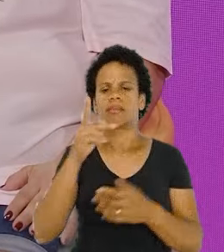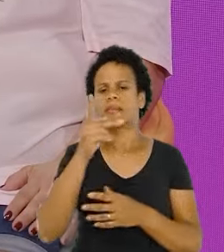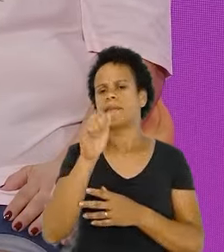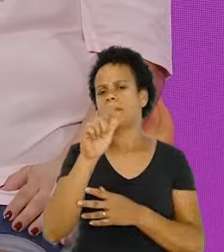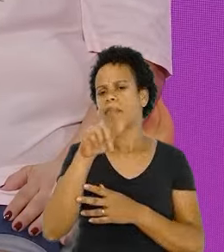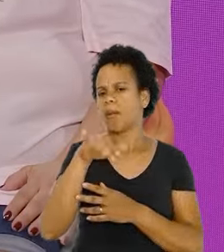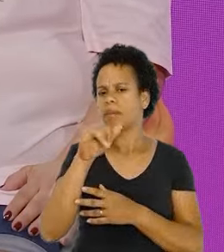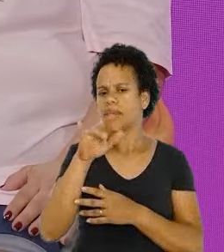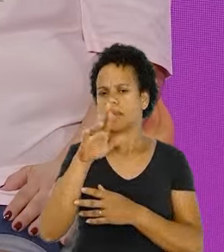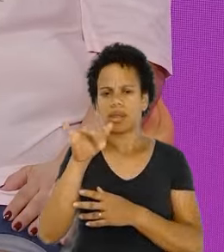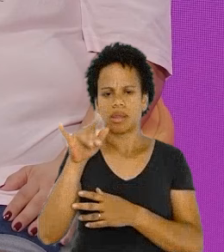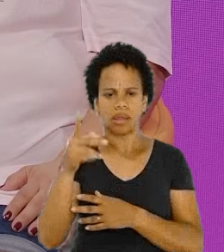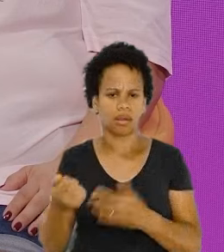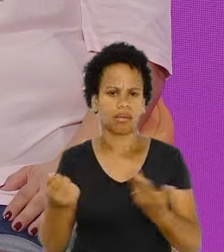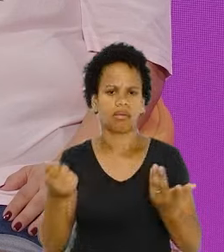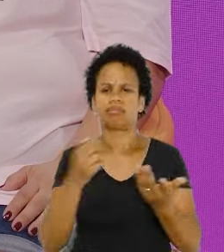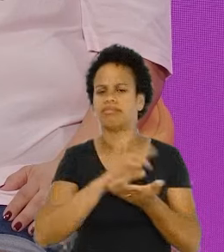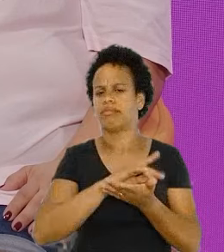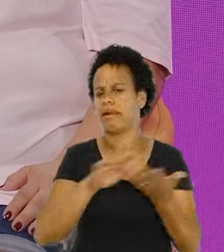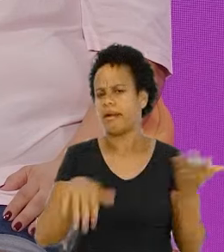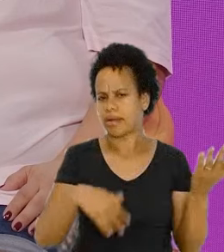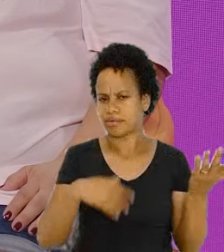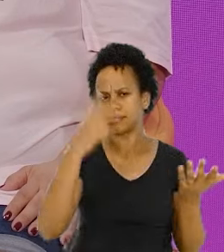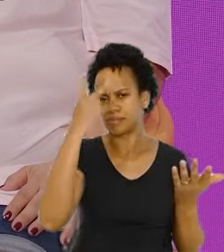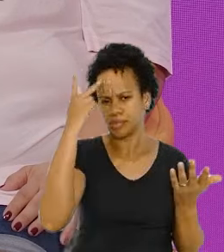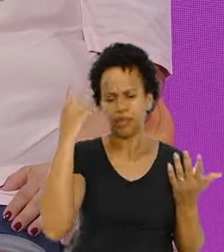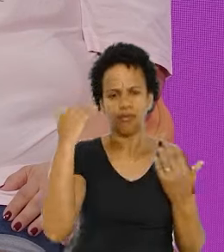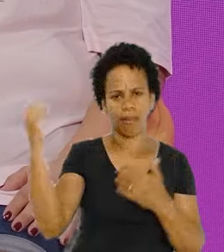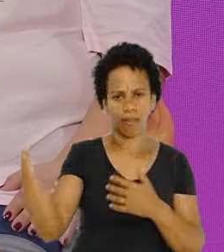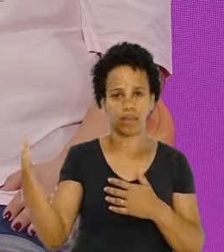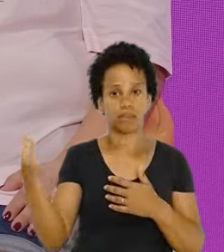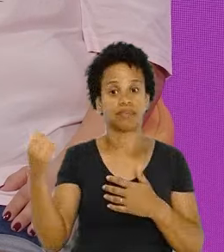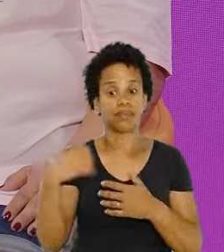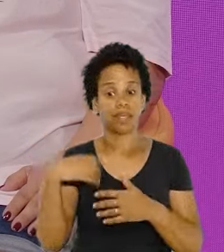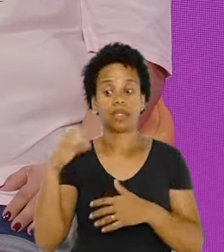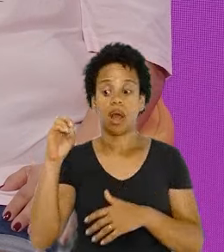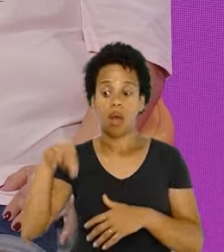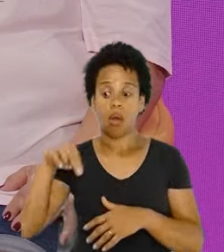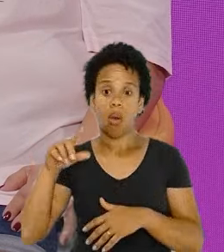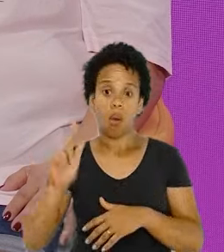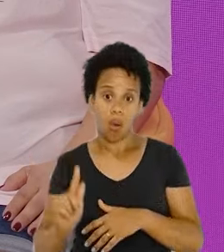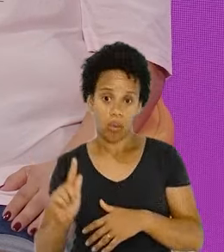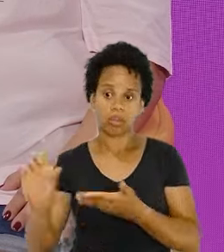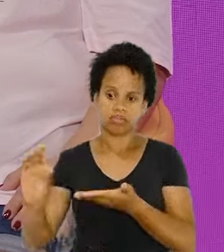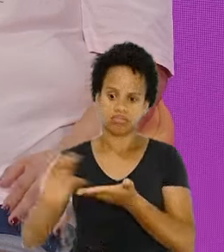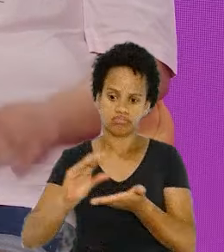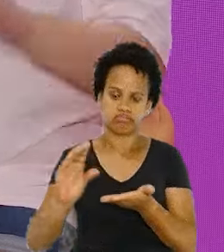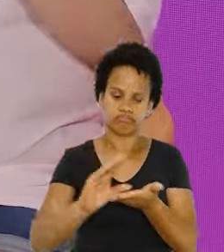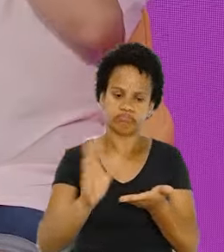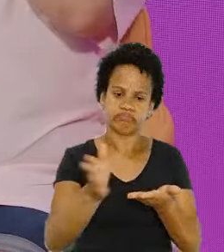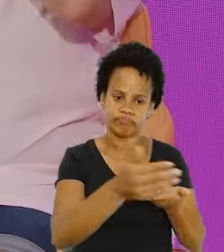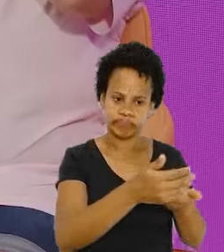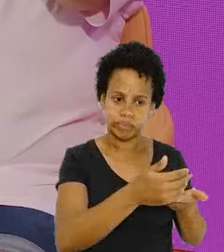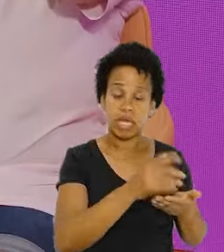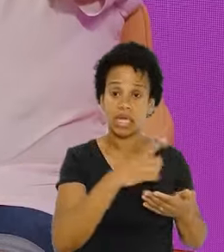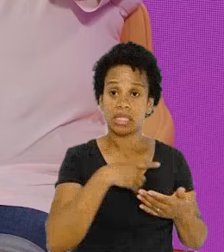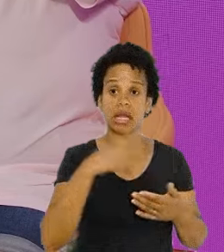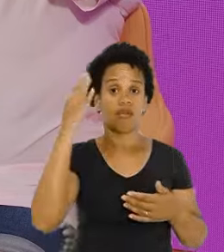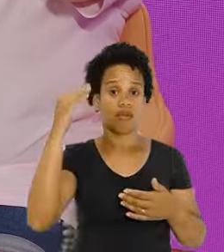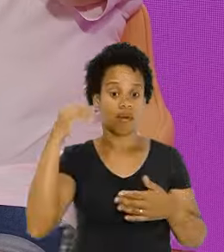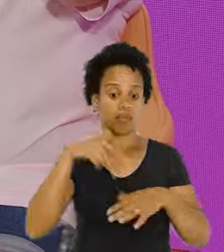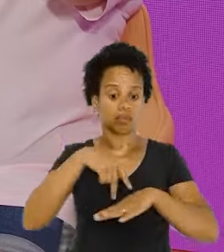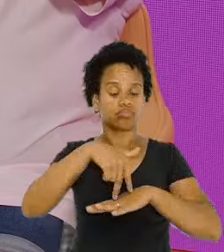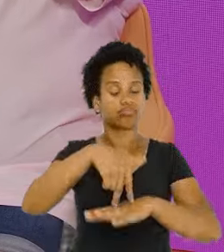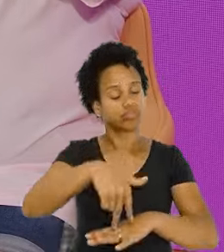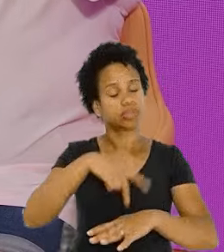ONG eles captavam recursos e os recursos vinha quando um famoso tava ali né se colocando